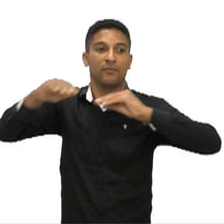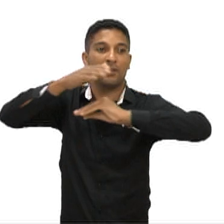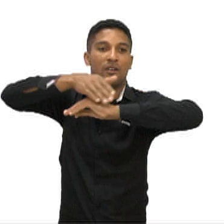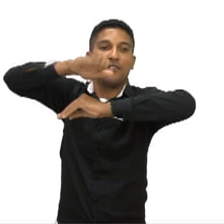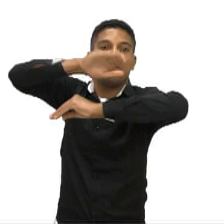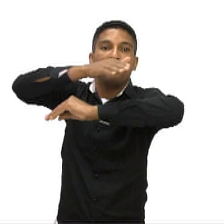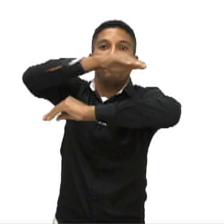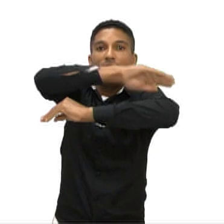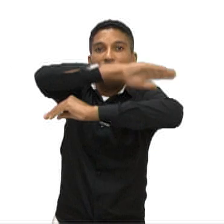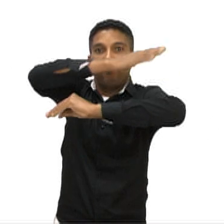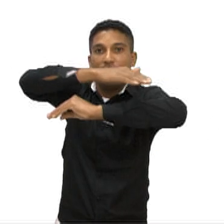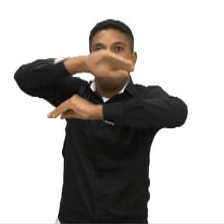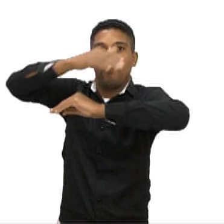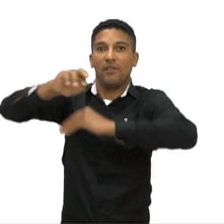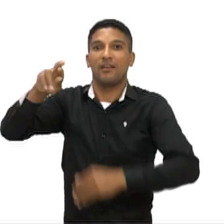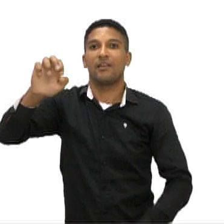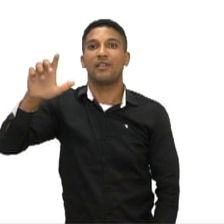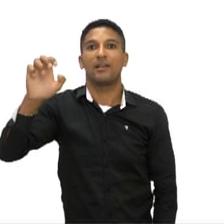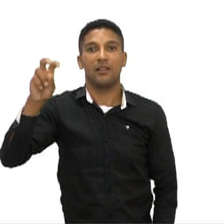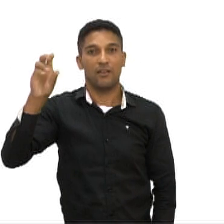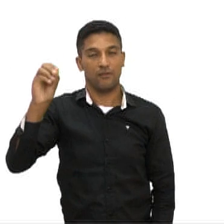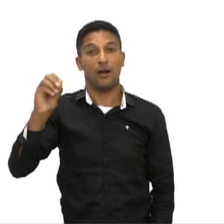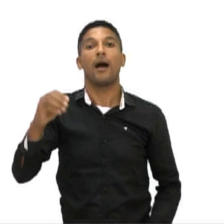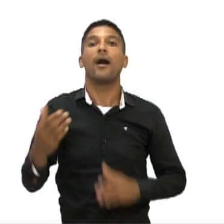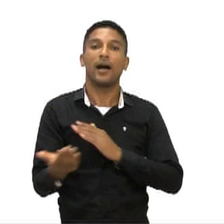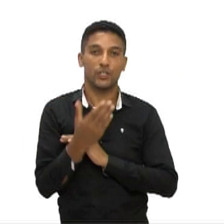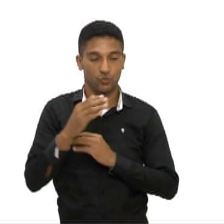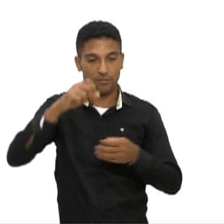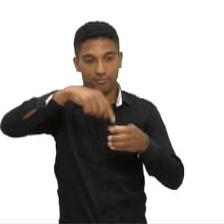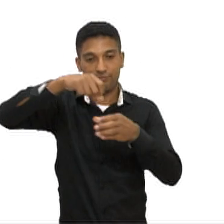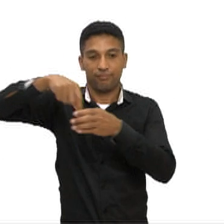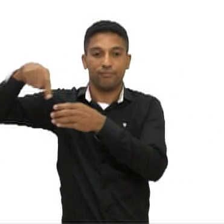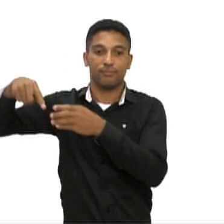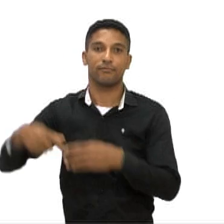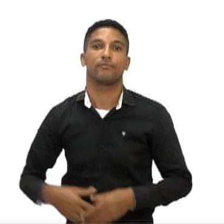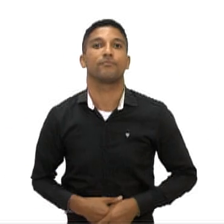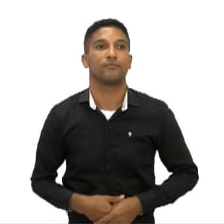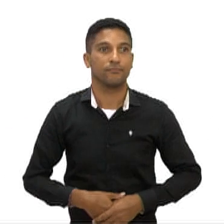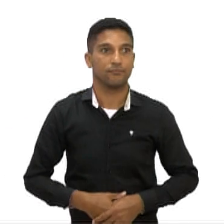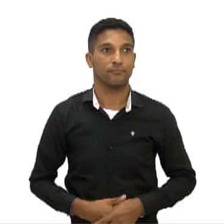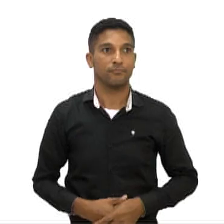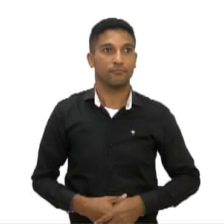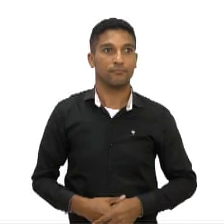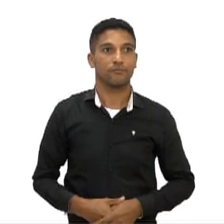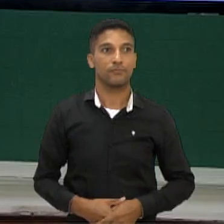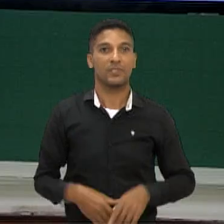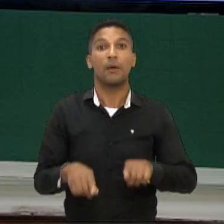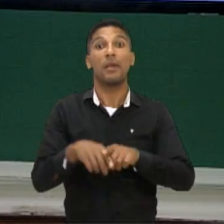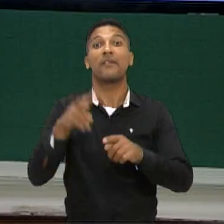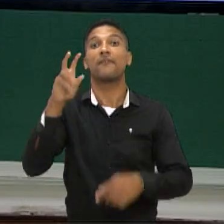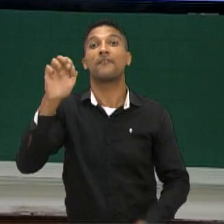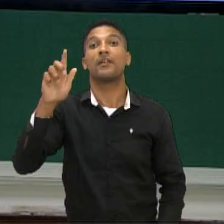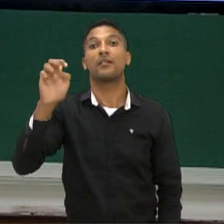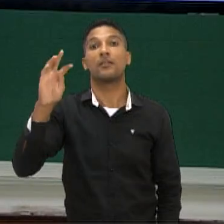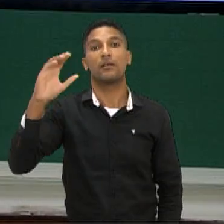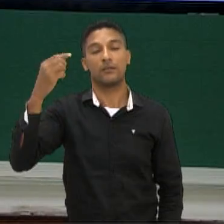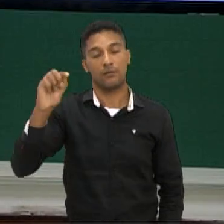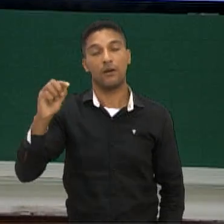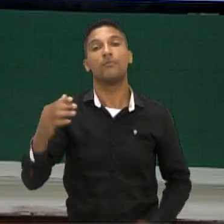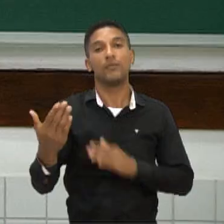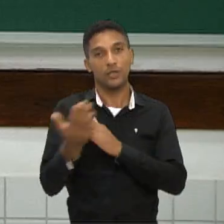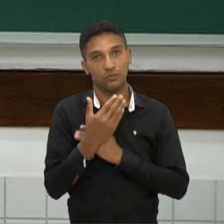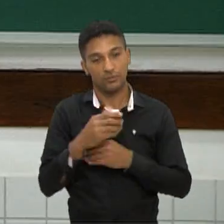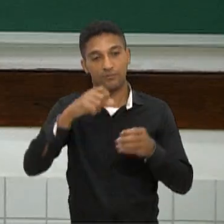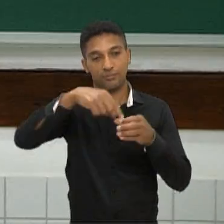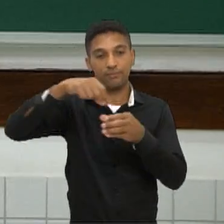no transporte também. Tem bastante refinaria de petróleo e recurso mineral, como o carvão mineral. Mas